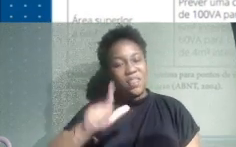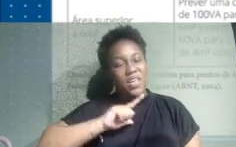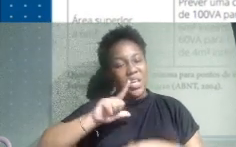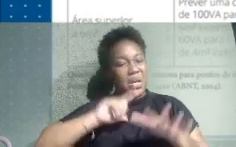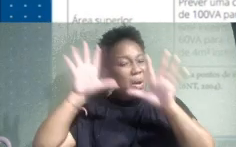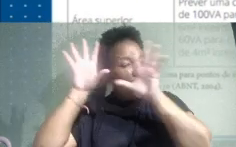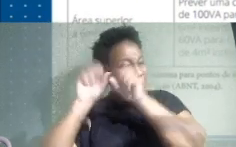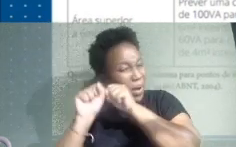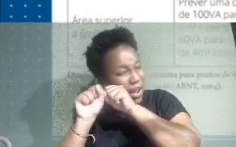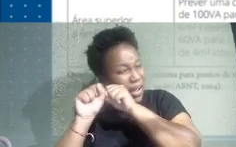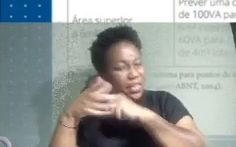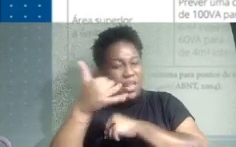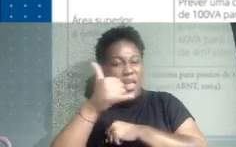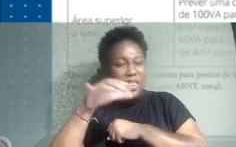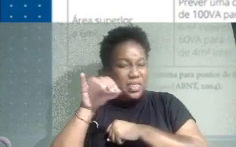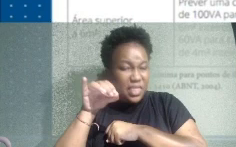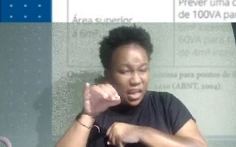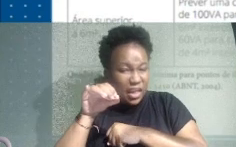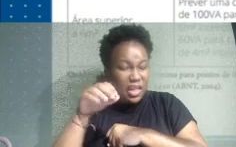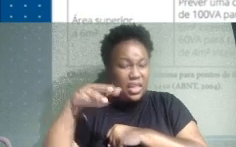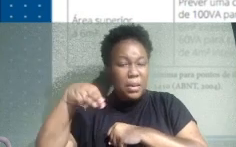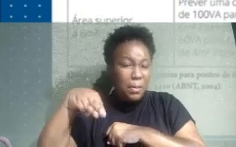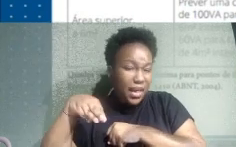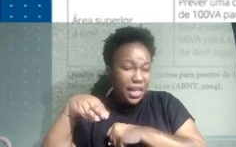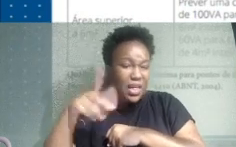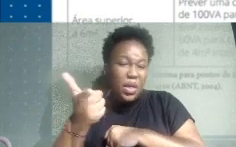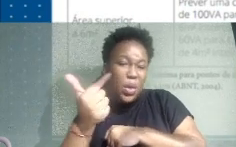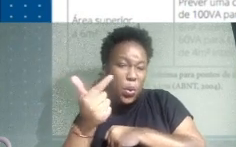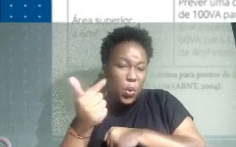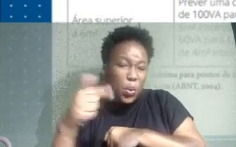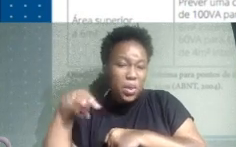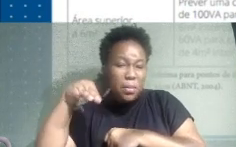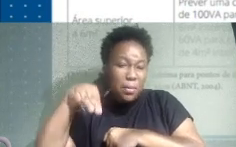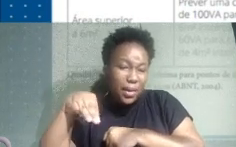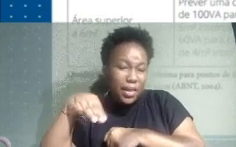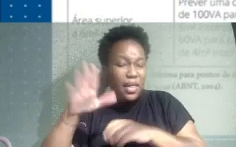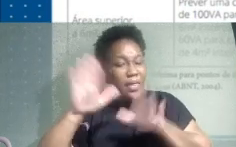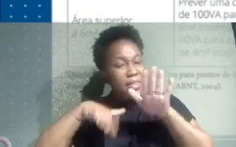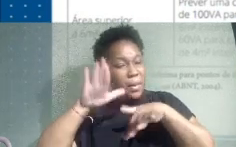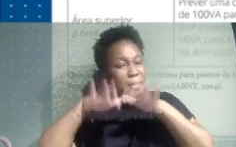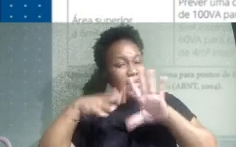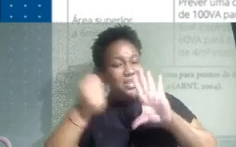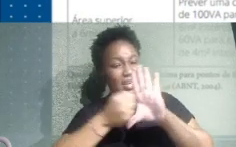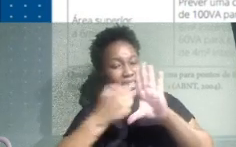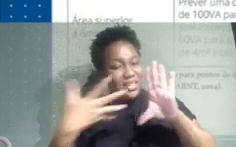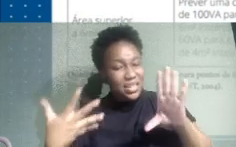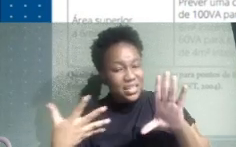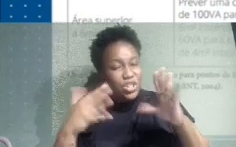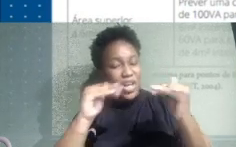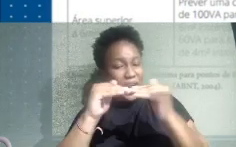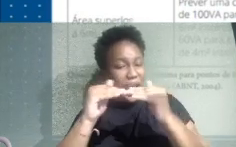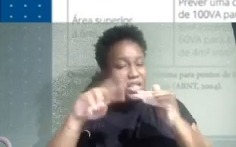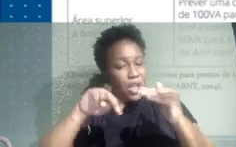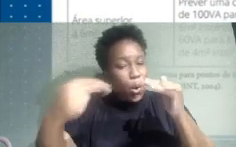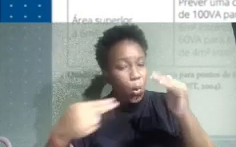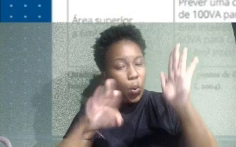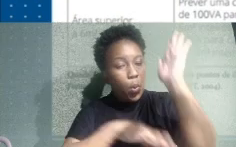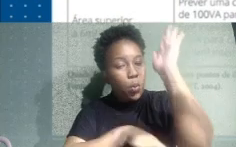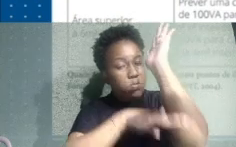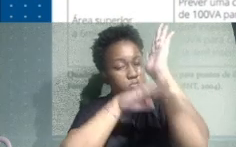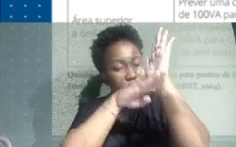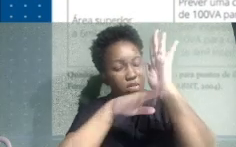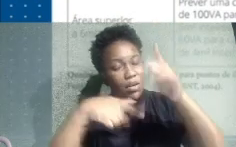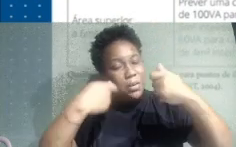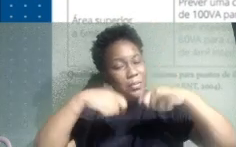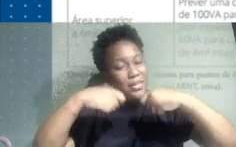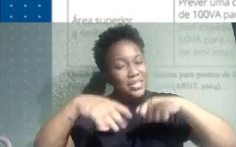10 metros, 12 metros quadrados, né, depende aí muito das características da residência. Você precisa prever uma carga